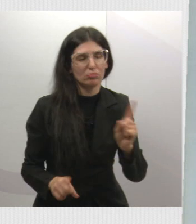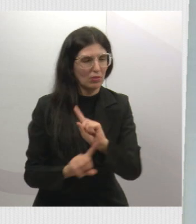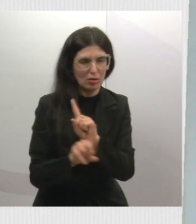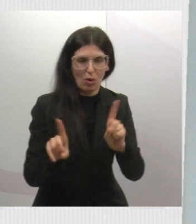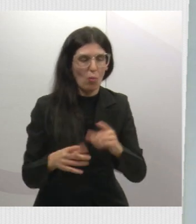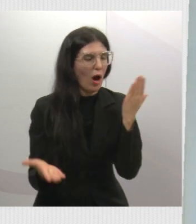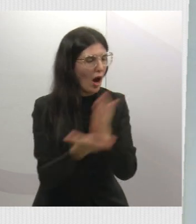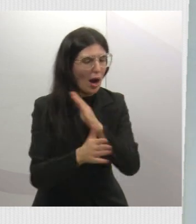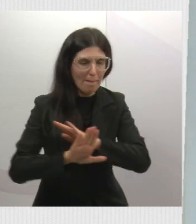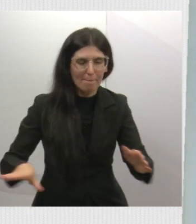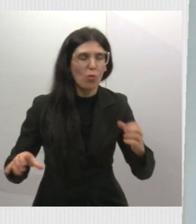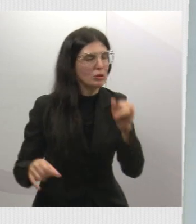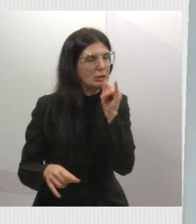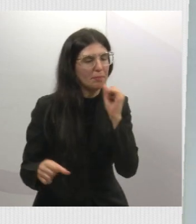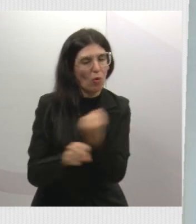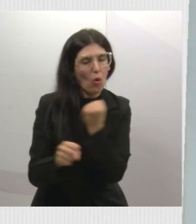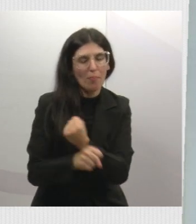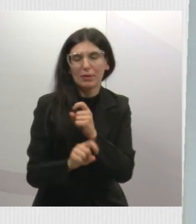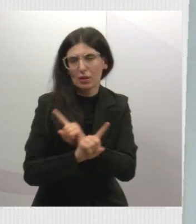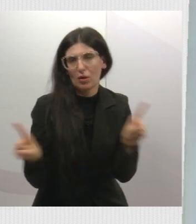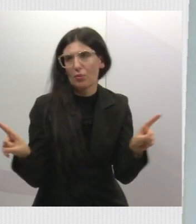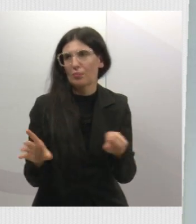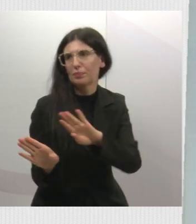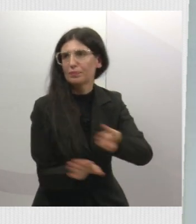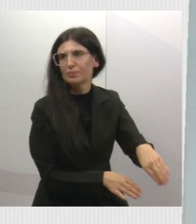ainda de R$